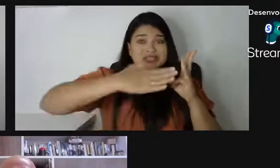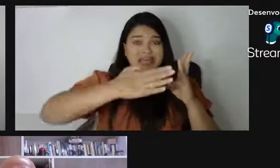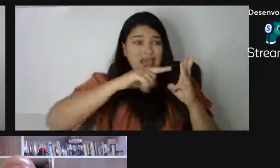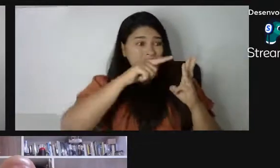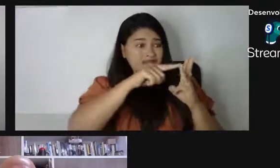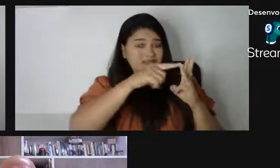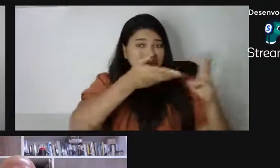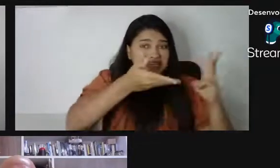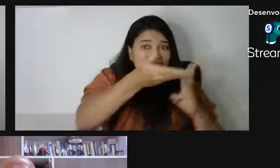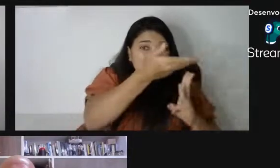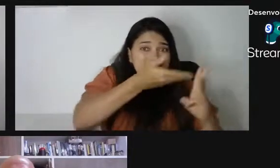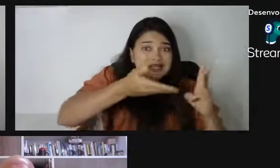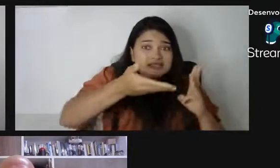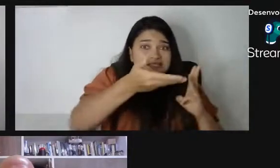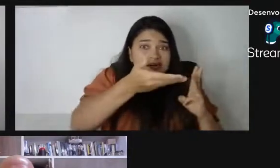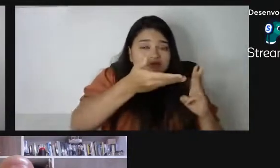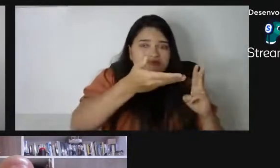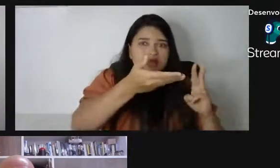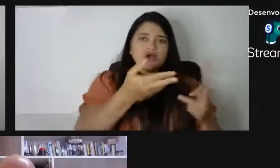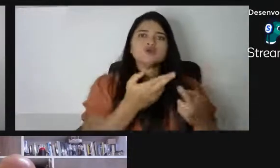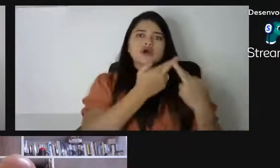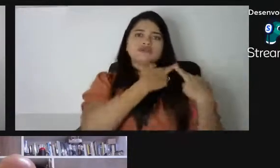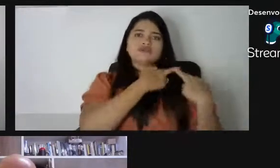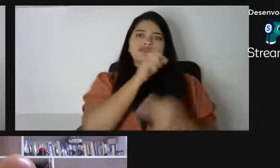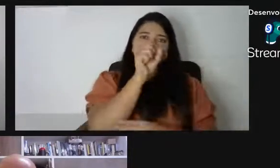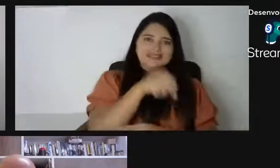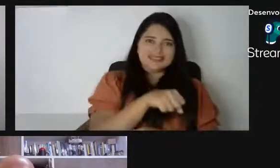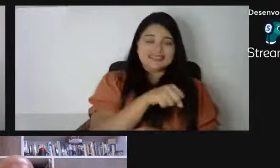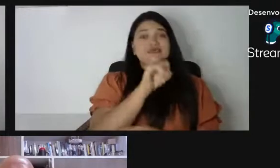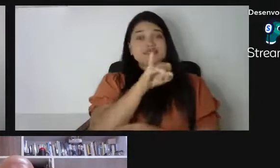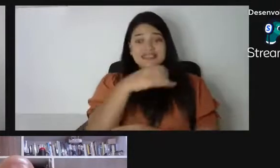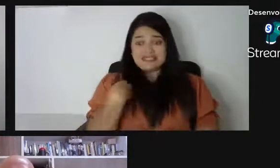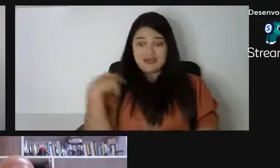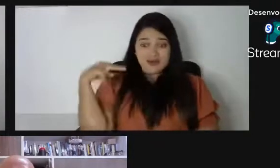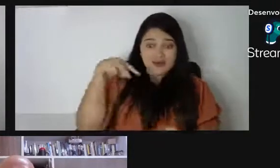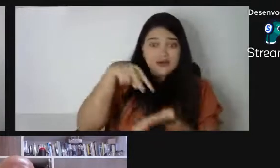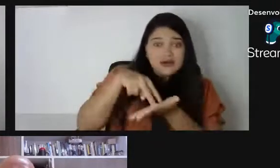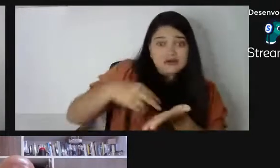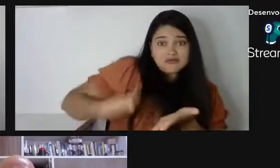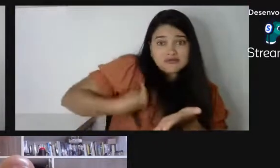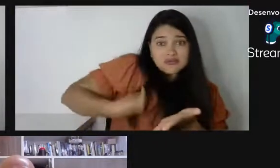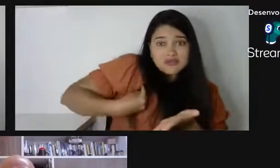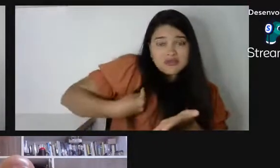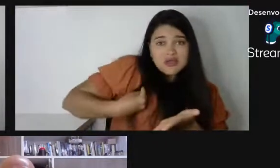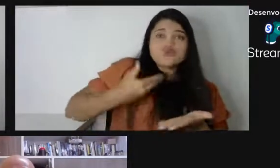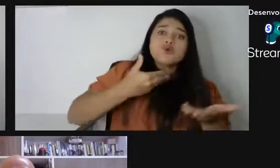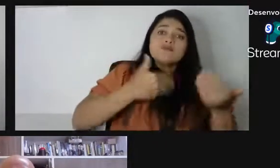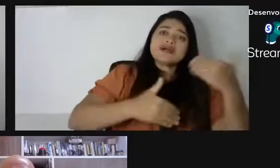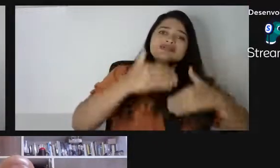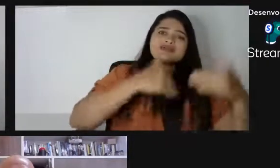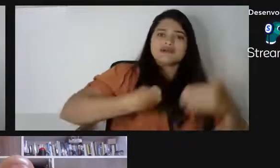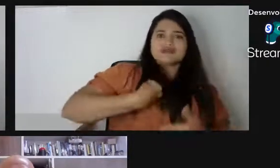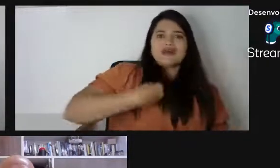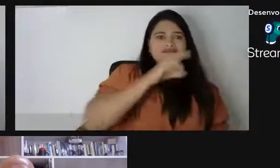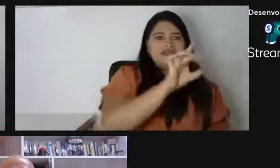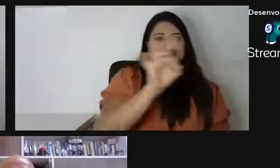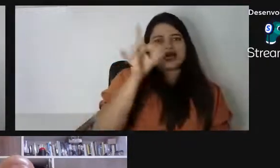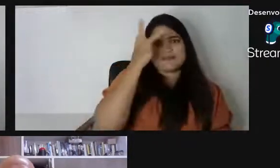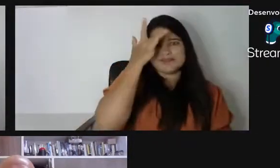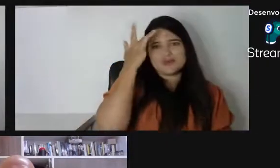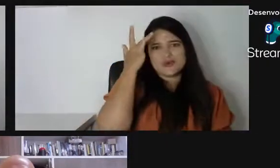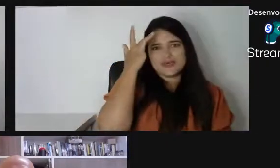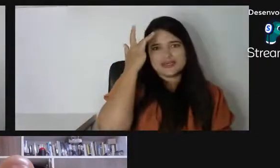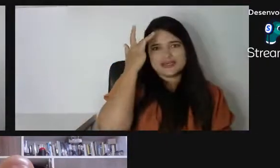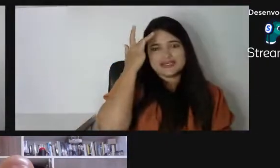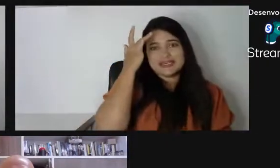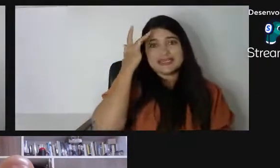por aquela mediação discursiva. Você está ali, você existe, você participa na vida das pessoas. E as decisões que